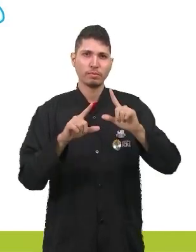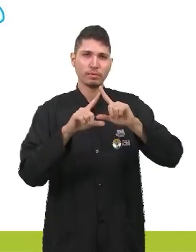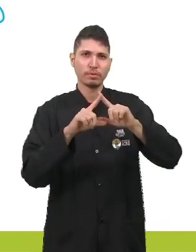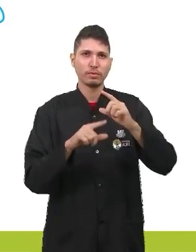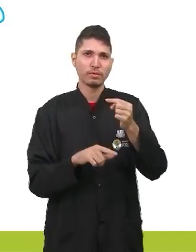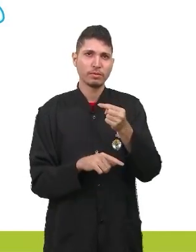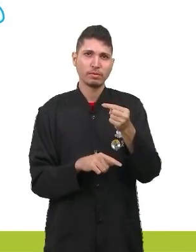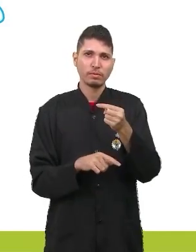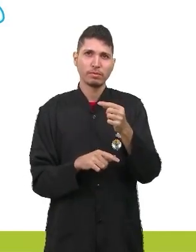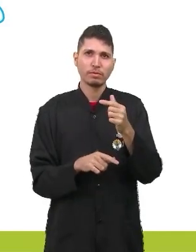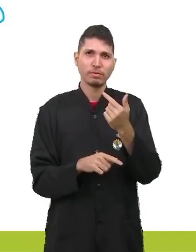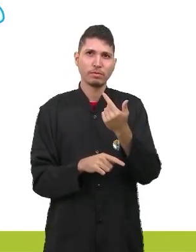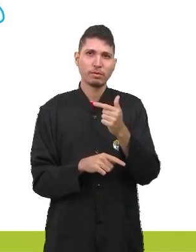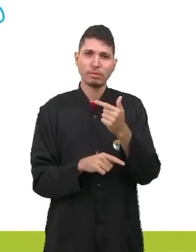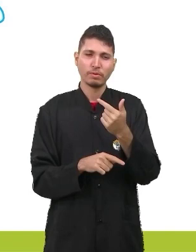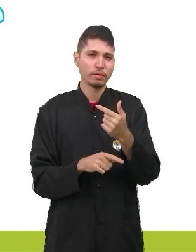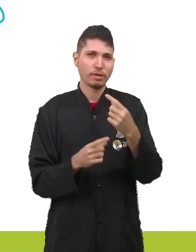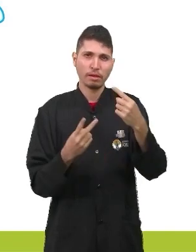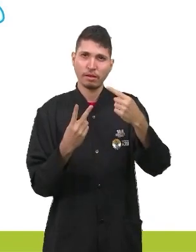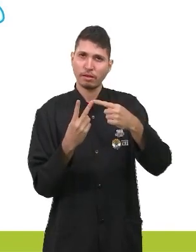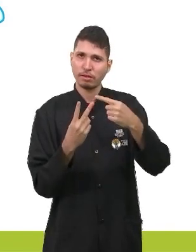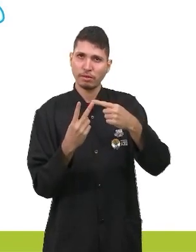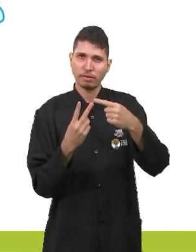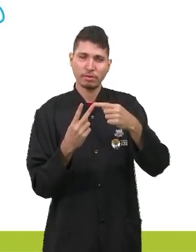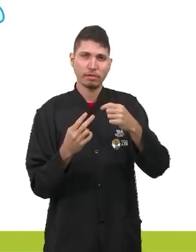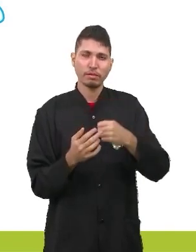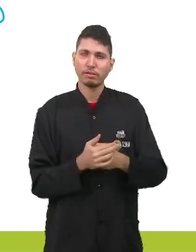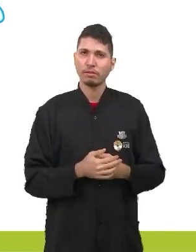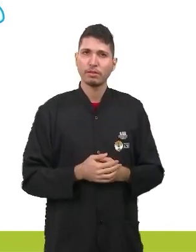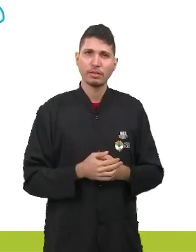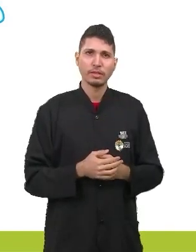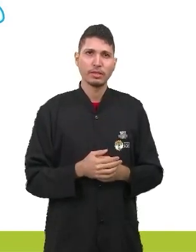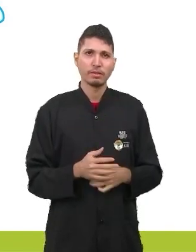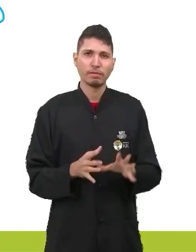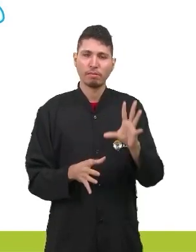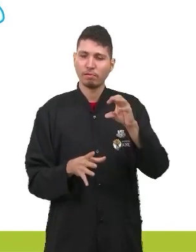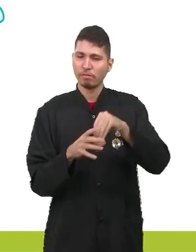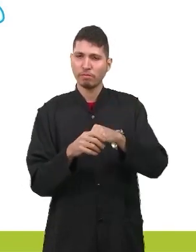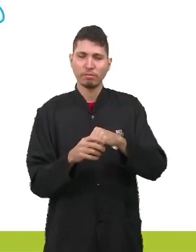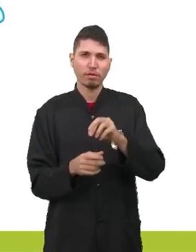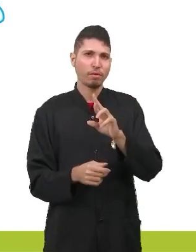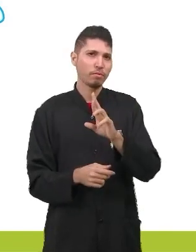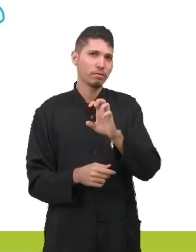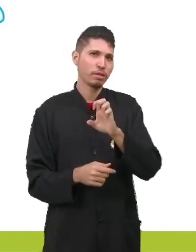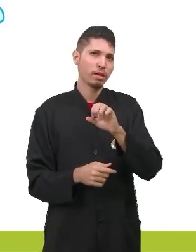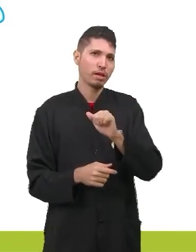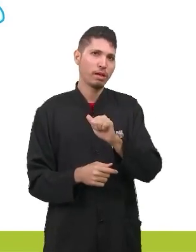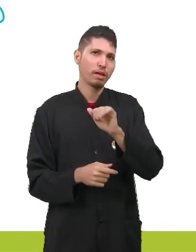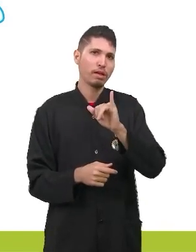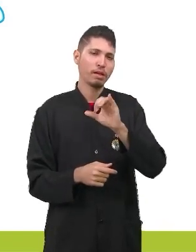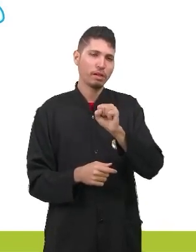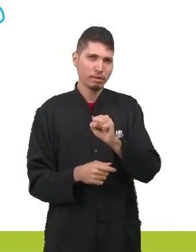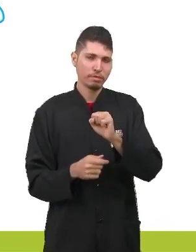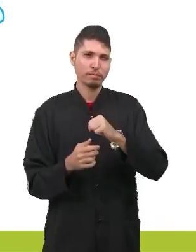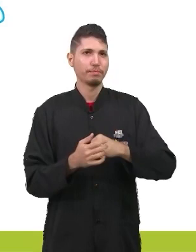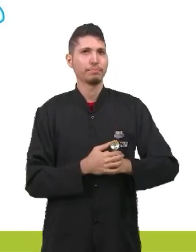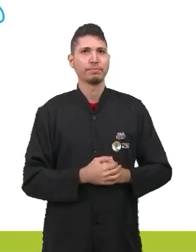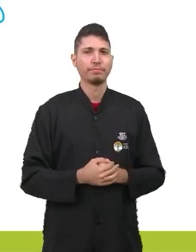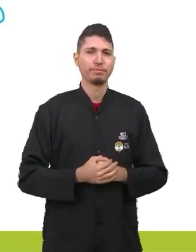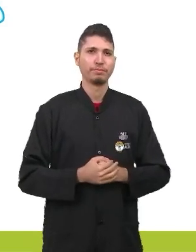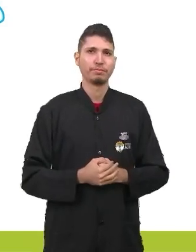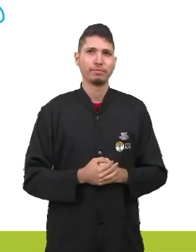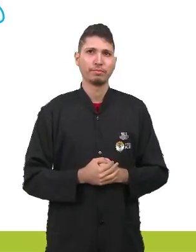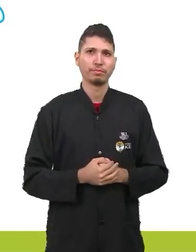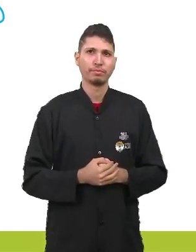não tem raiz real, ou seja, x não pertence aos reais, tá bom? Houve uma troca aqui de dados, tá bom?